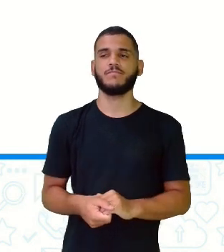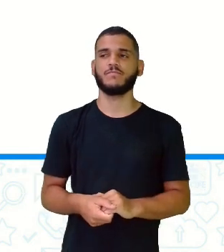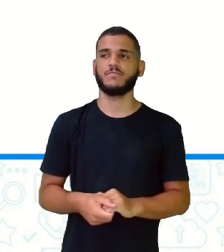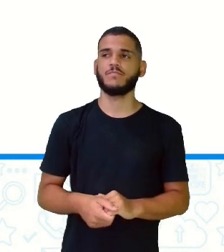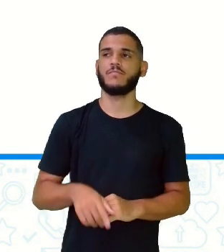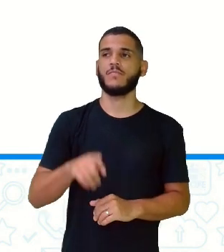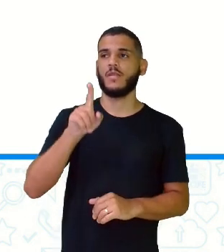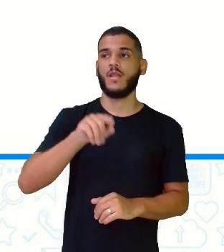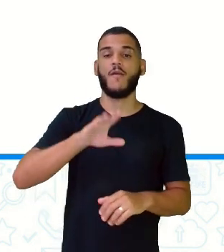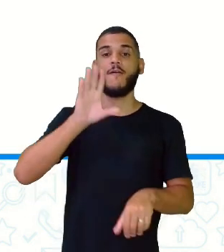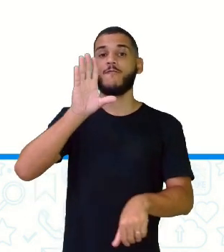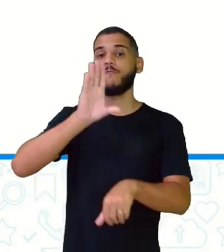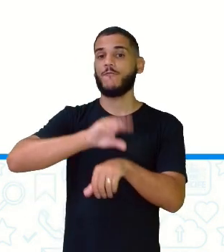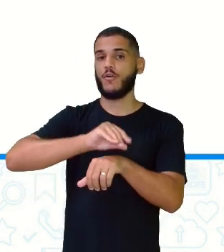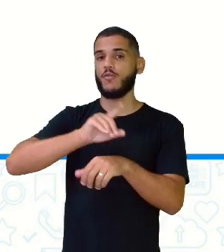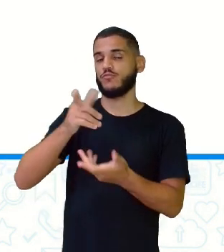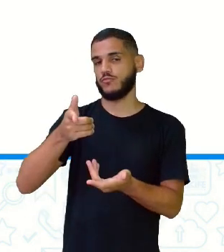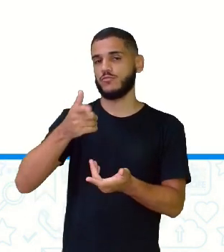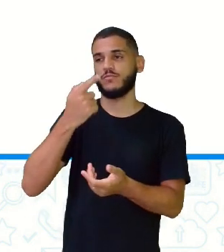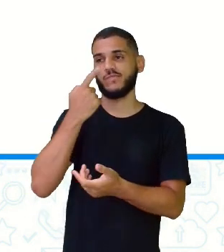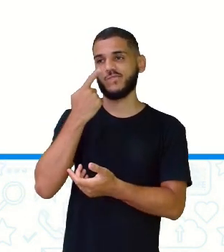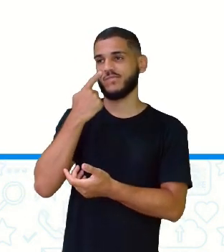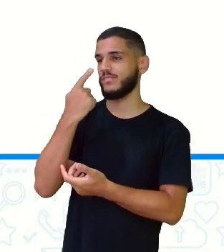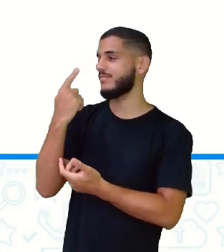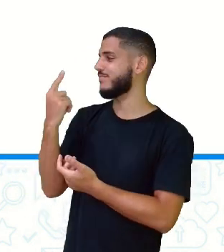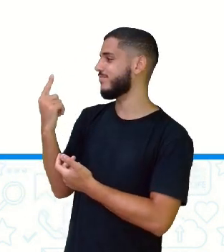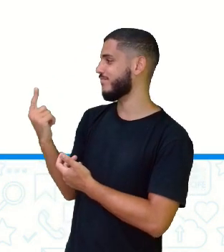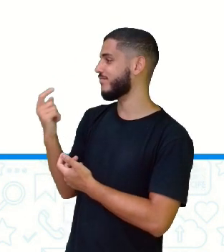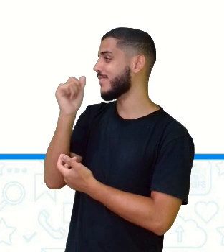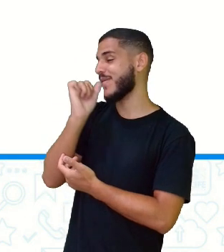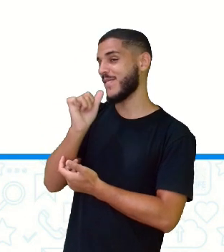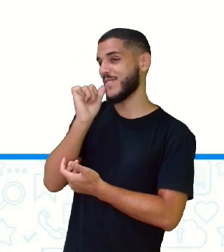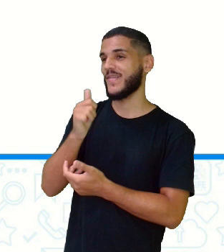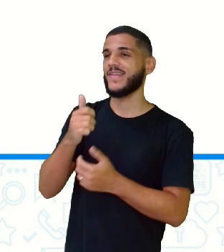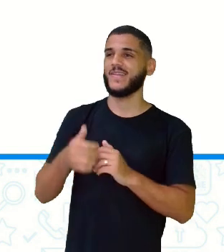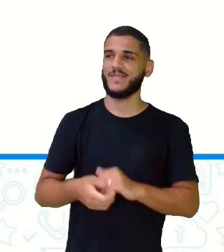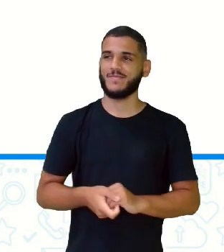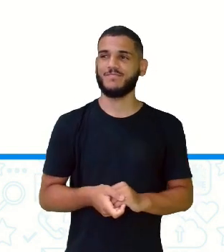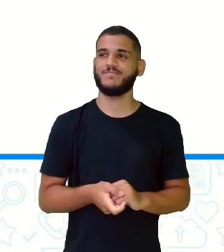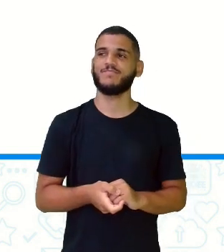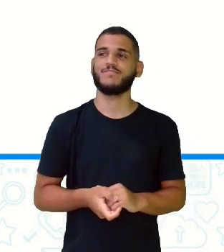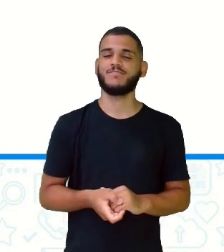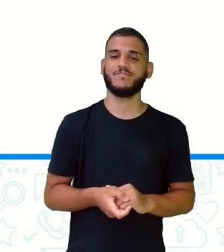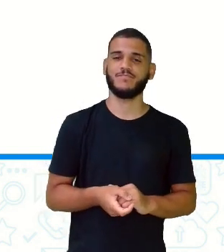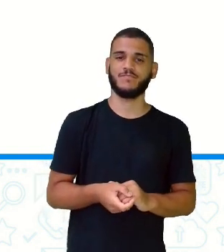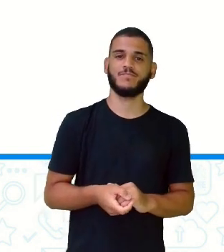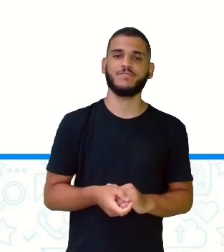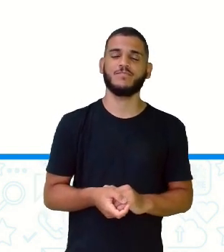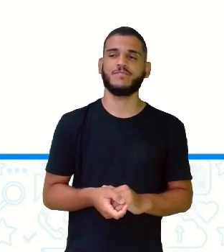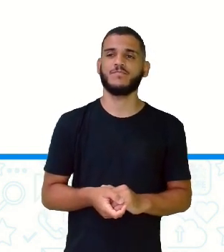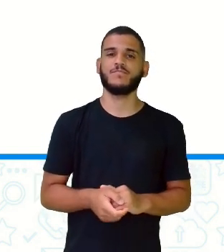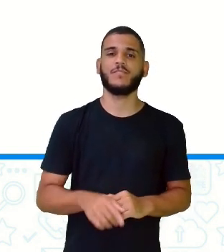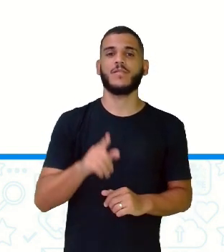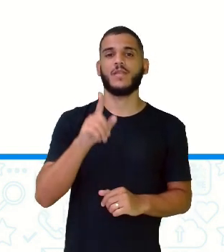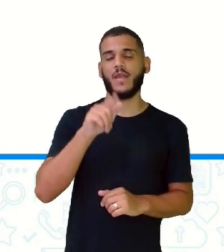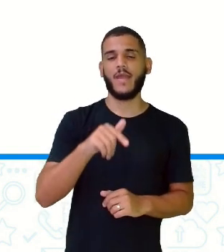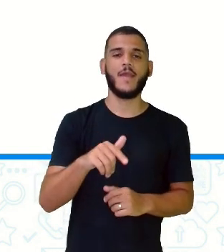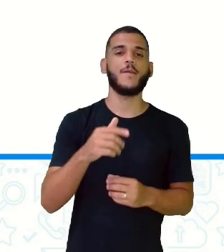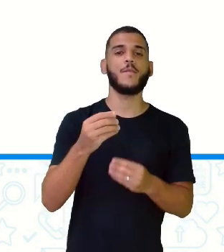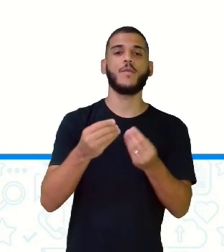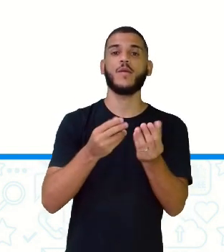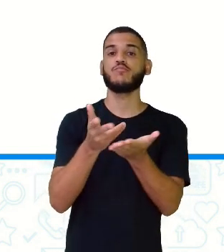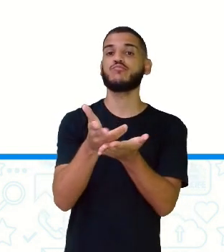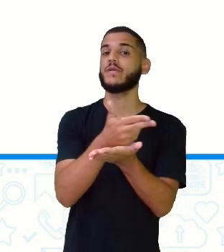uma foto, isso aí é uma foto da Tarsila. E aqui, ó, é ela pintada, é uma caricatura